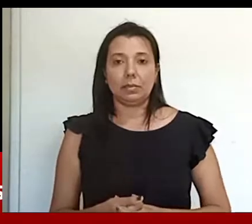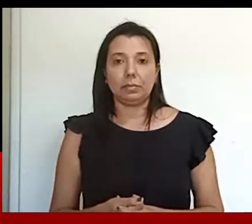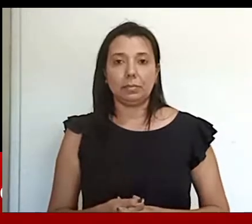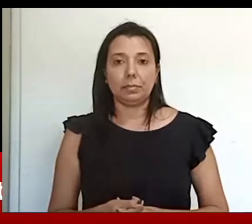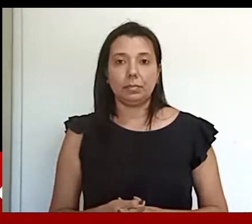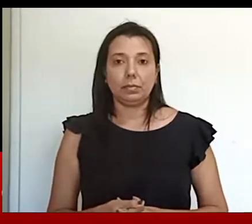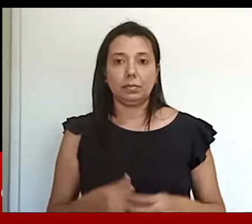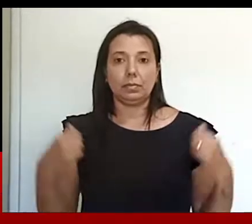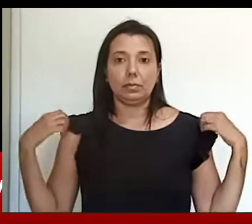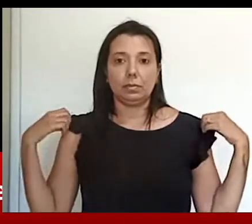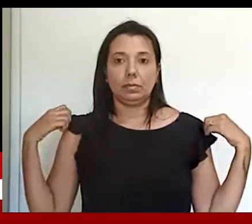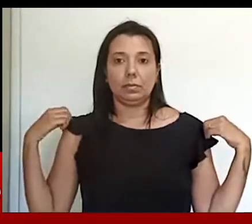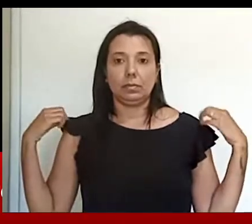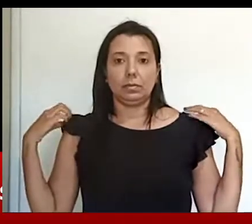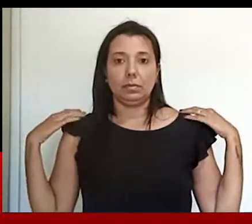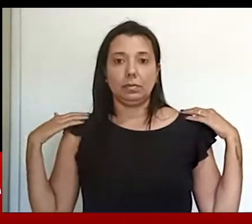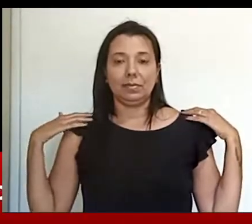Tião, tá difícil, gente.